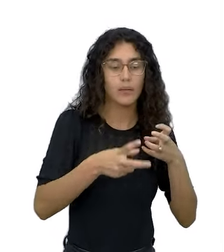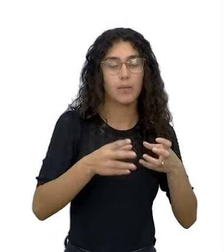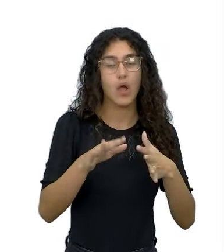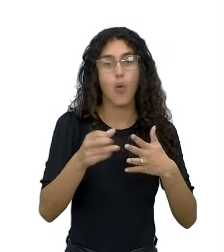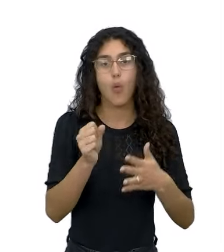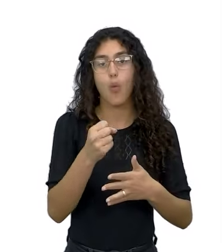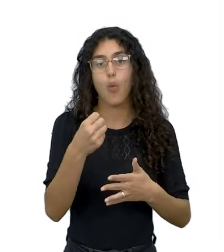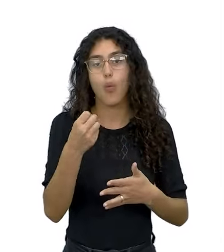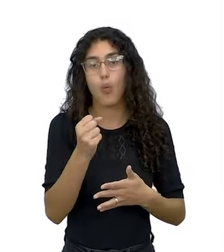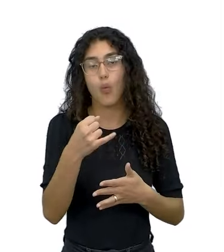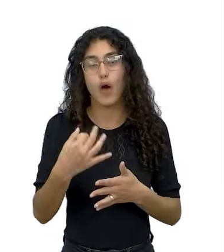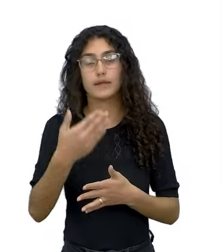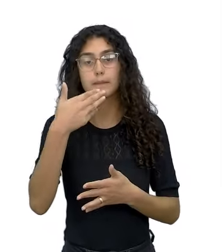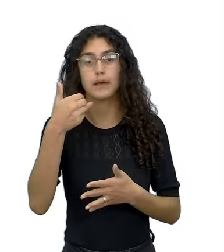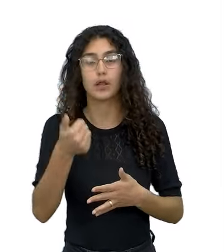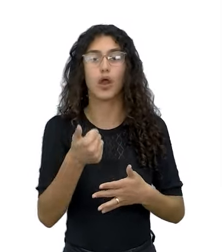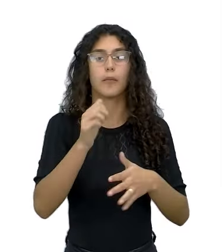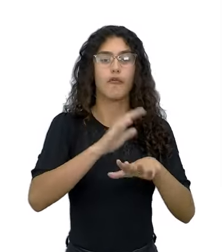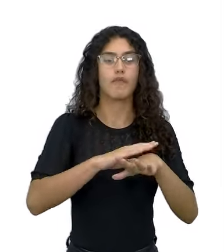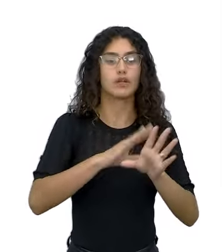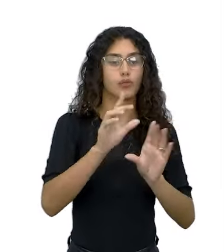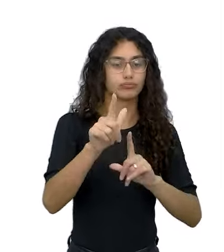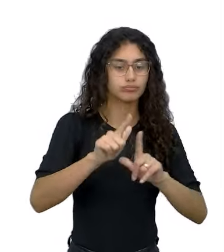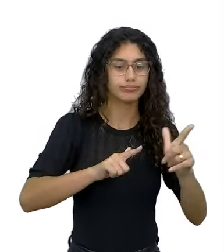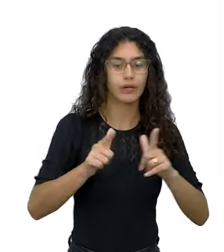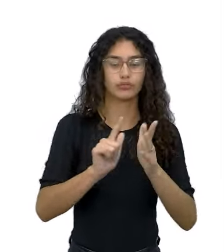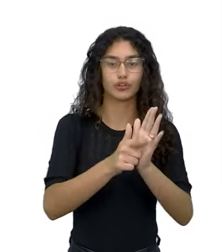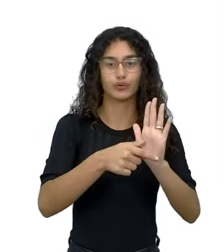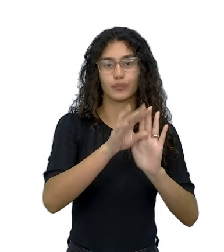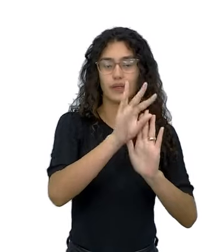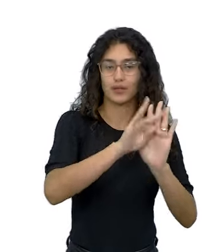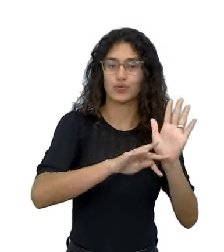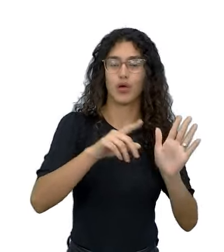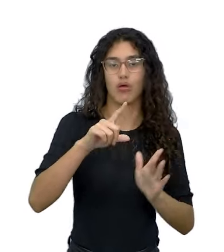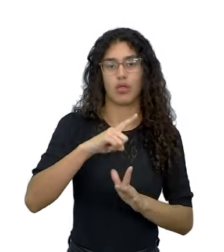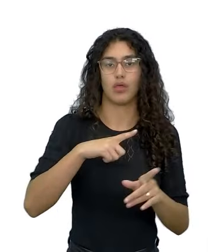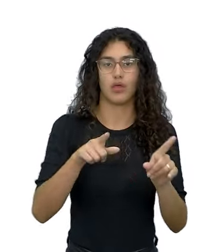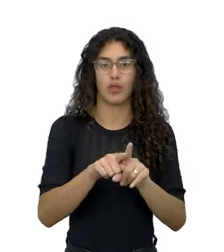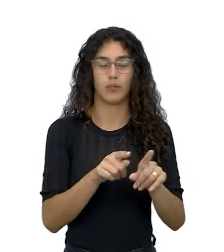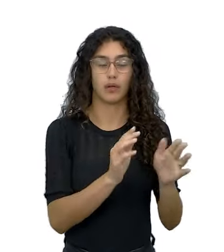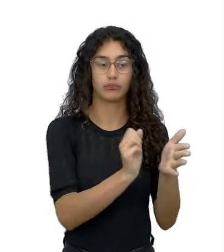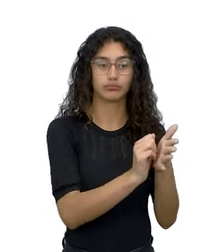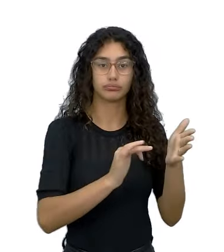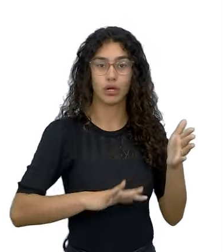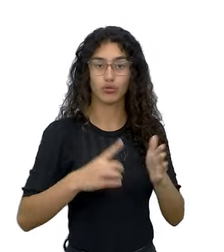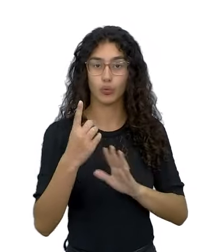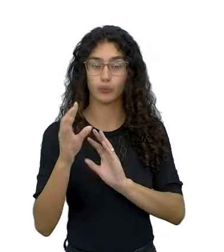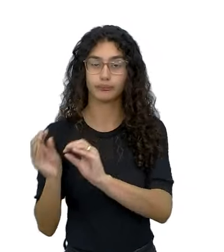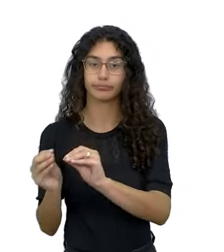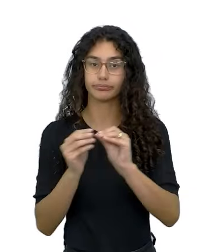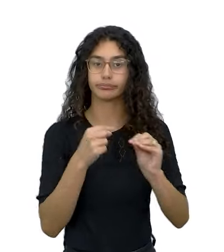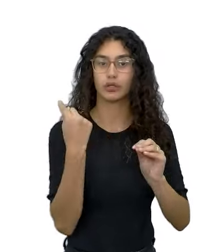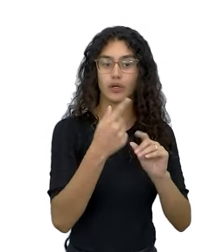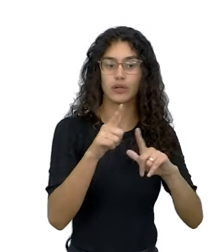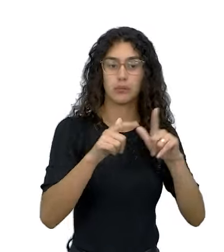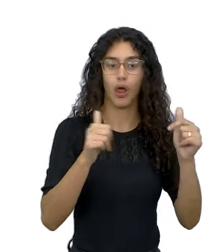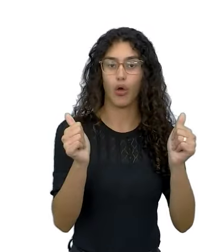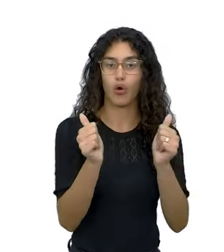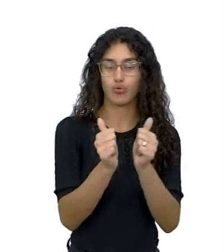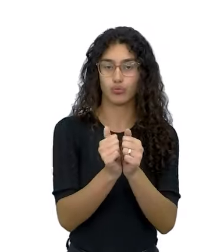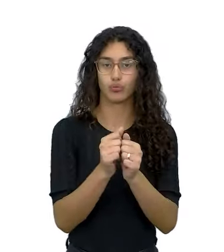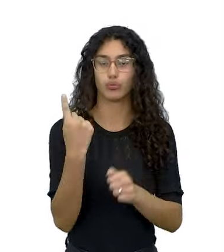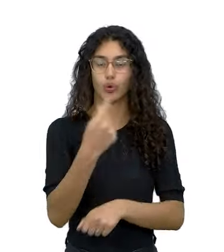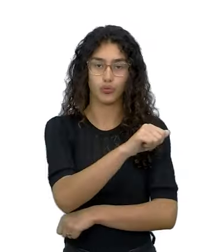mais focado para o trabalho com os gêneros textuais, que a sequência de atividades 1 traz para a gente trabalhar junto com os